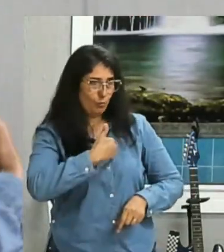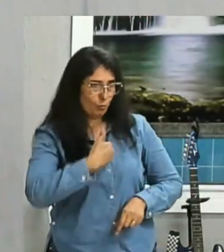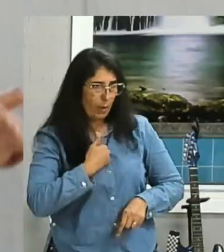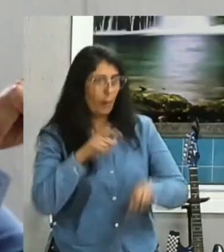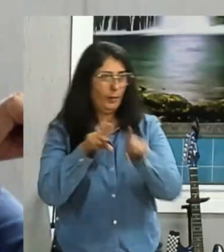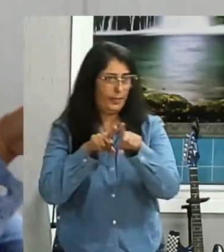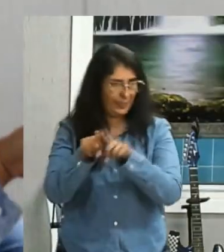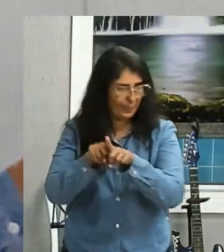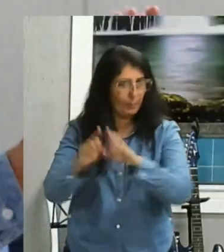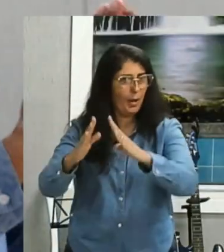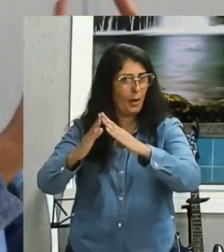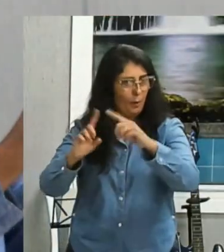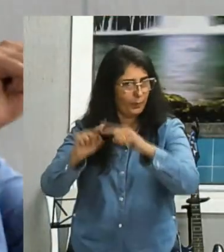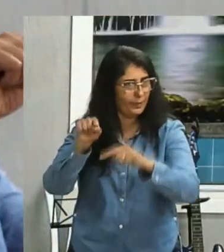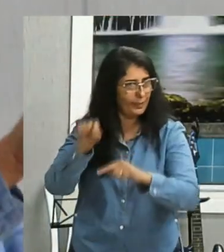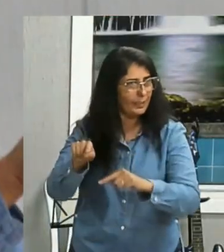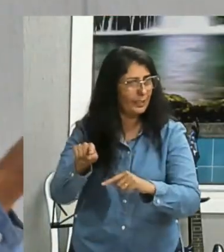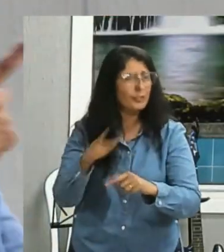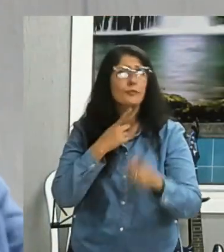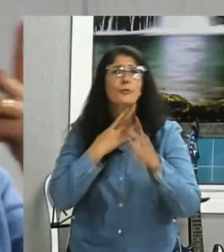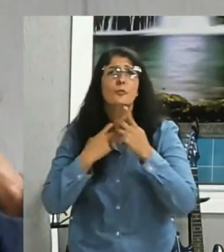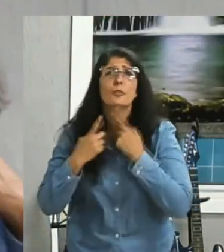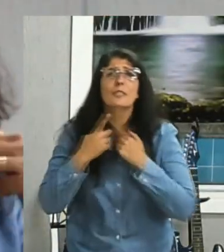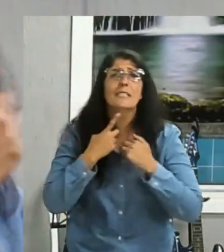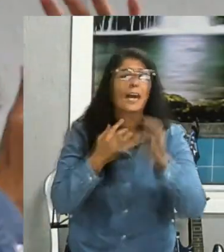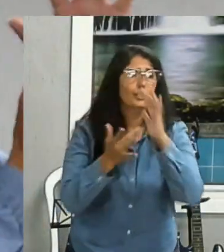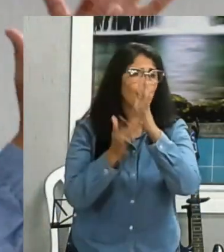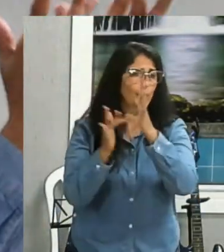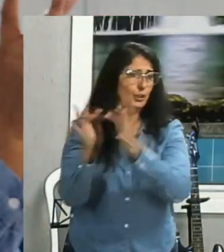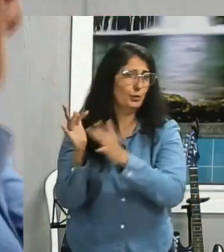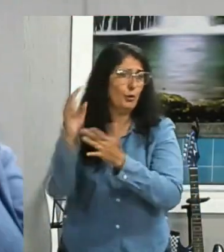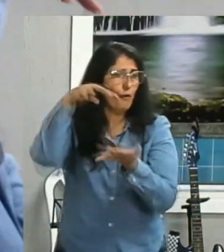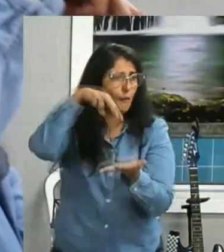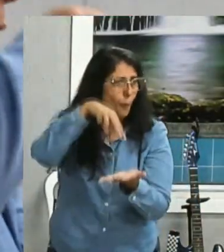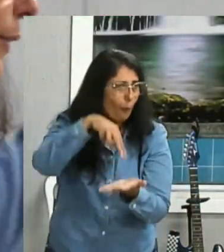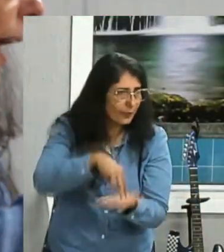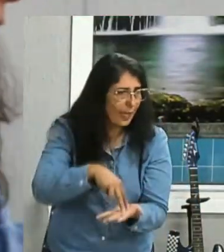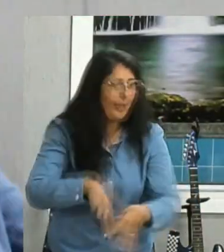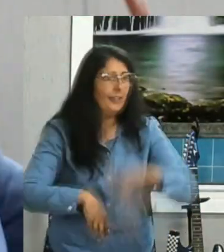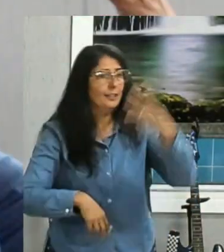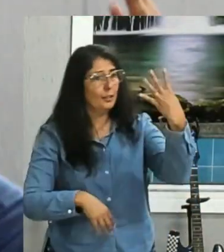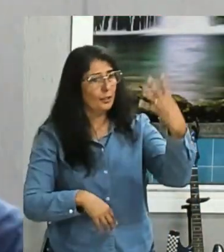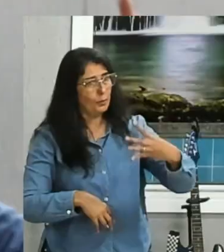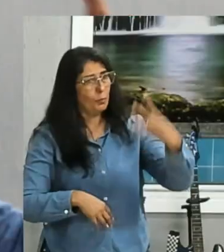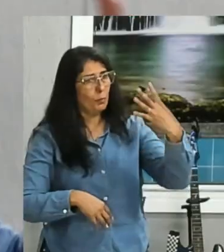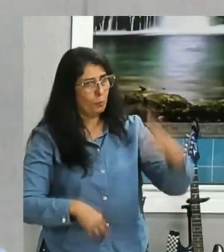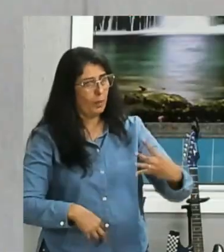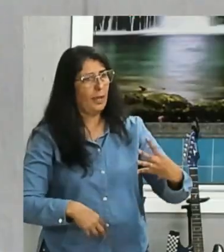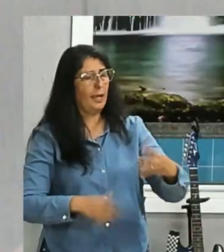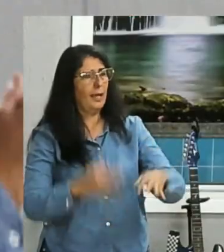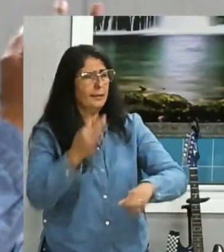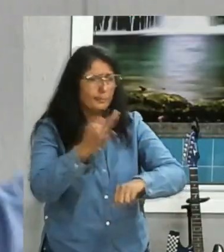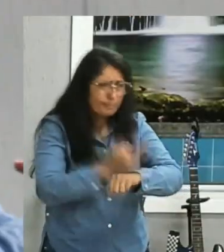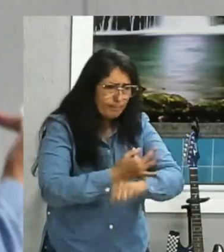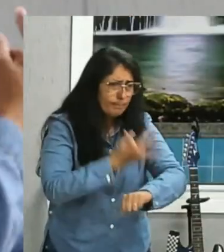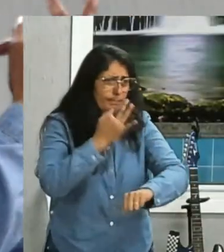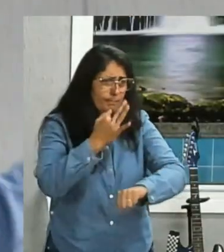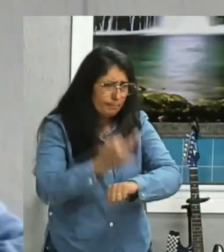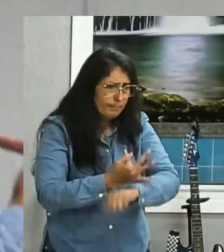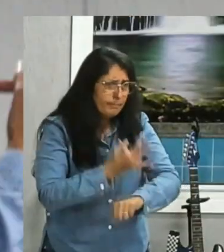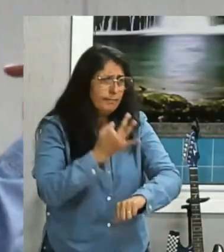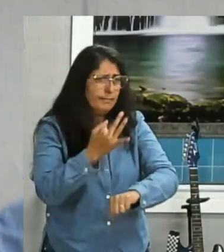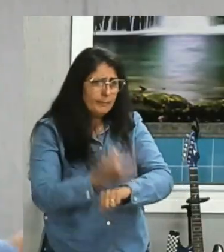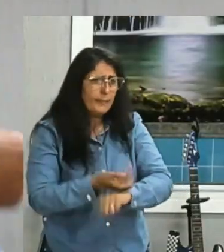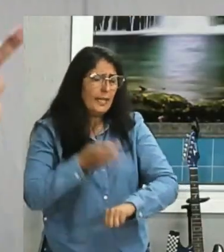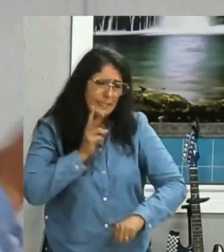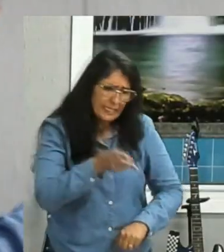Cristo. Eles ansiavam por isso. E também persistência e perseverança, apesar dos